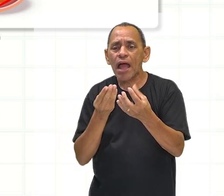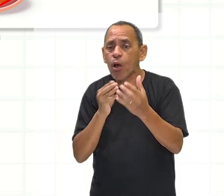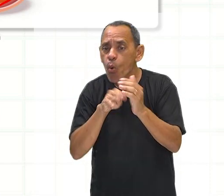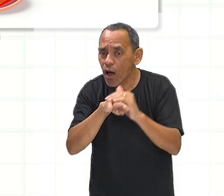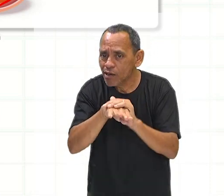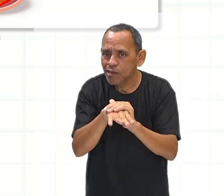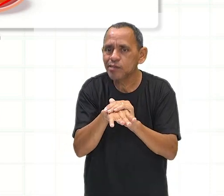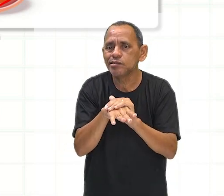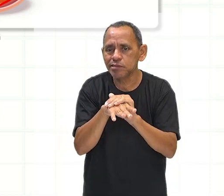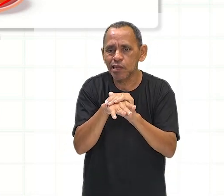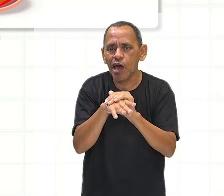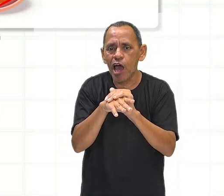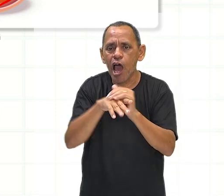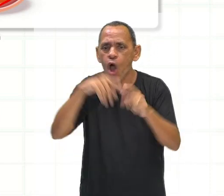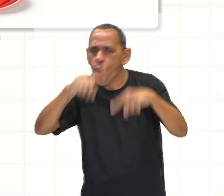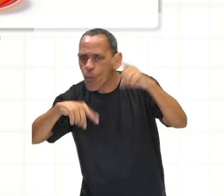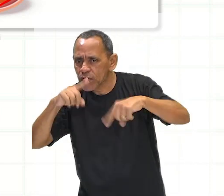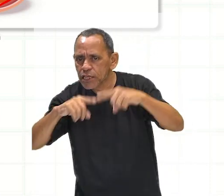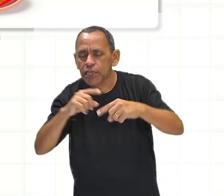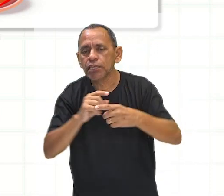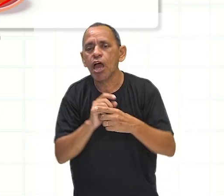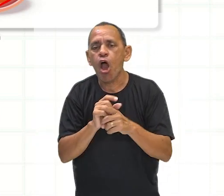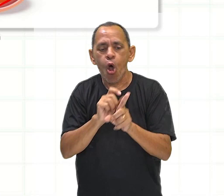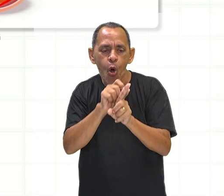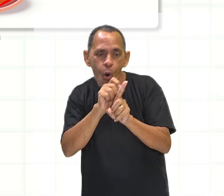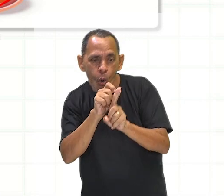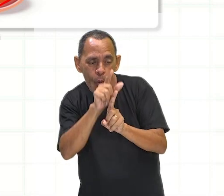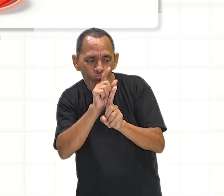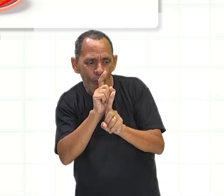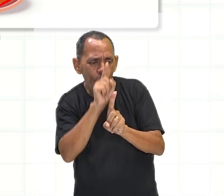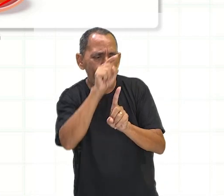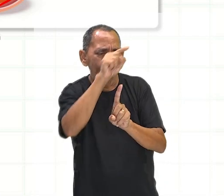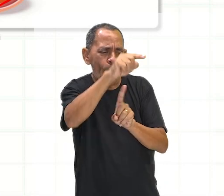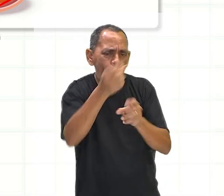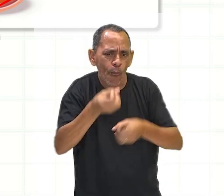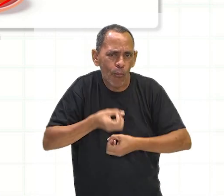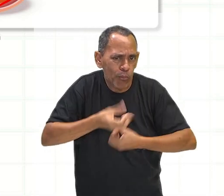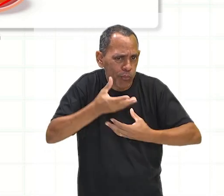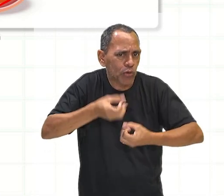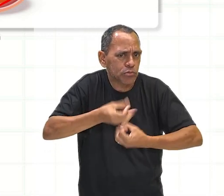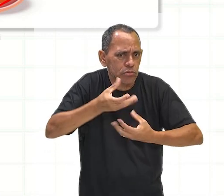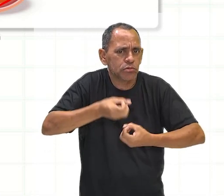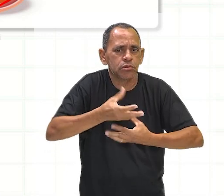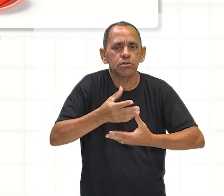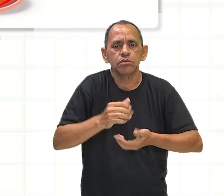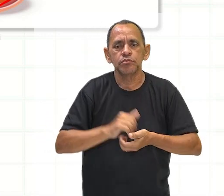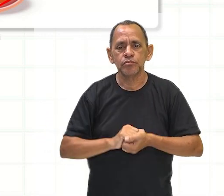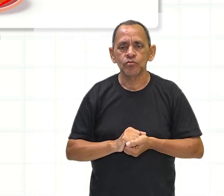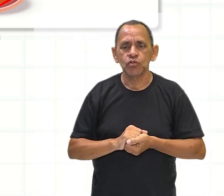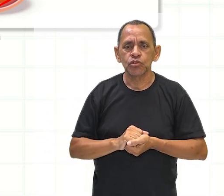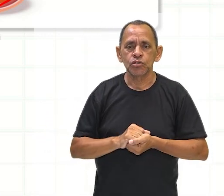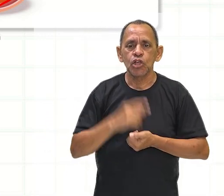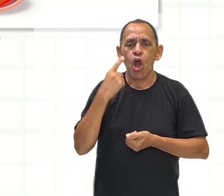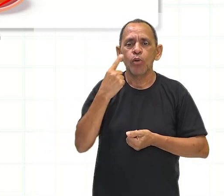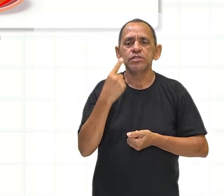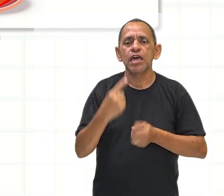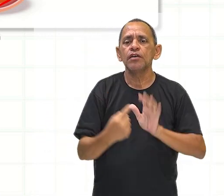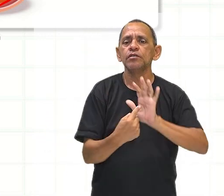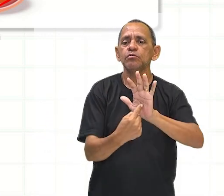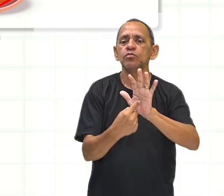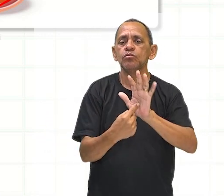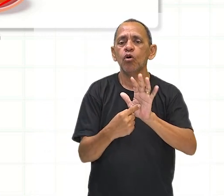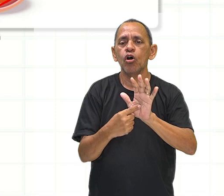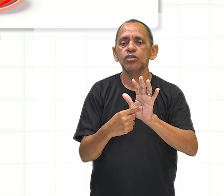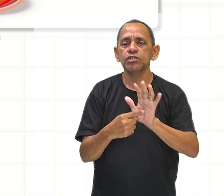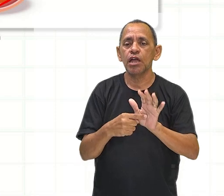temperatura propícia para que os espermatozoides consigam ser produzidos, né? Então, como a gente observou, agora a gente destaca